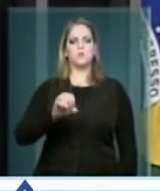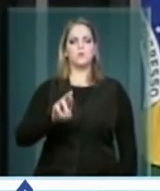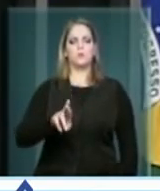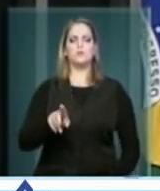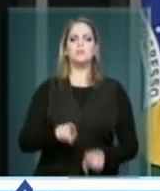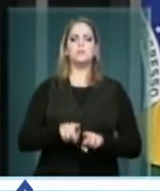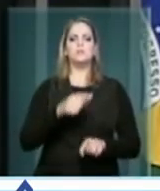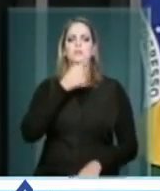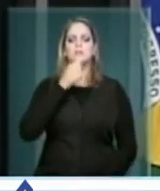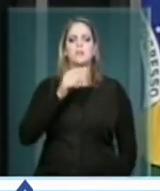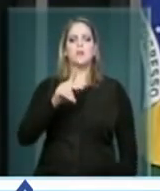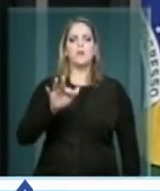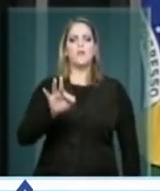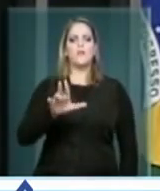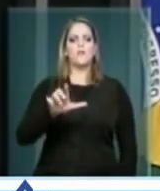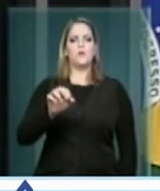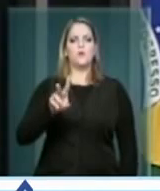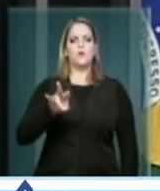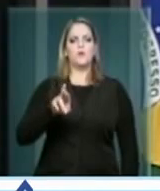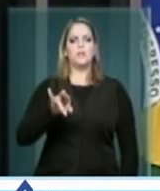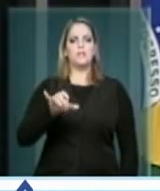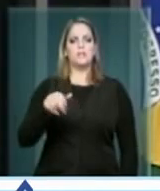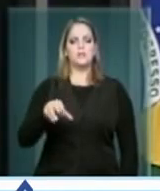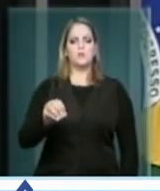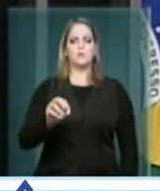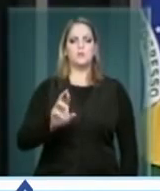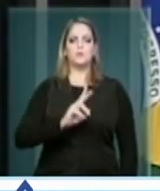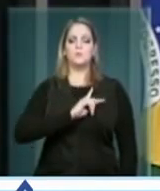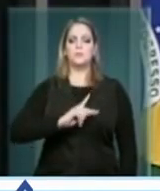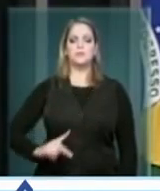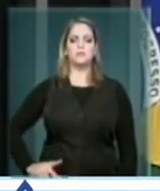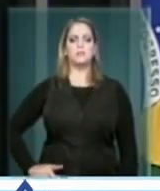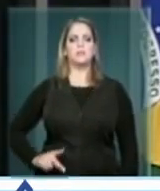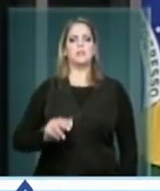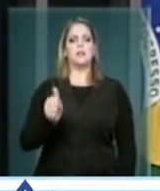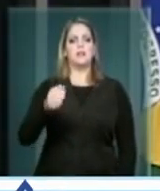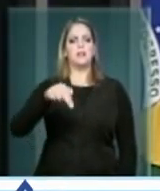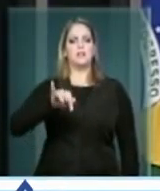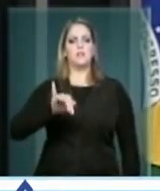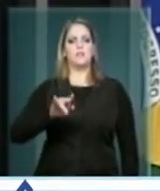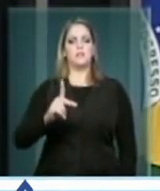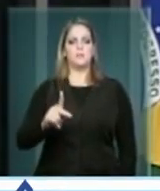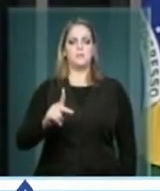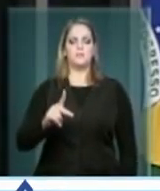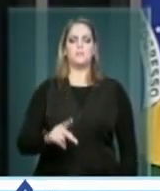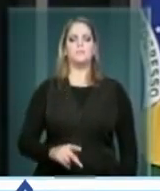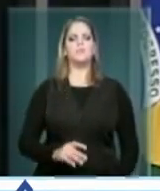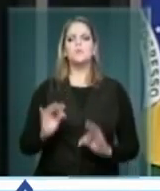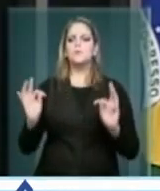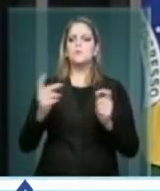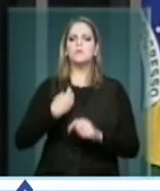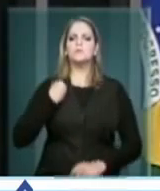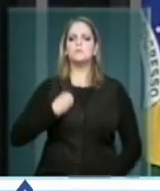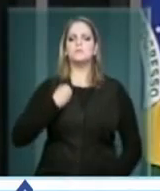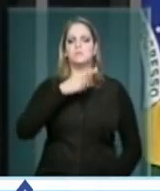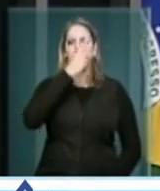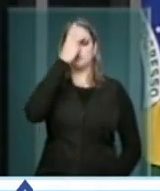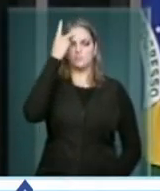Martins de Saneto, que é o presidente da Fundação ANFIP de Seguridade Social. E saudar todos os presentes